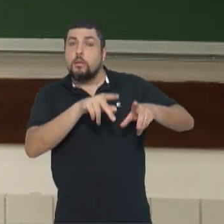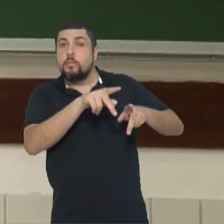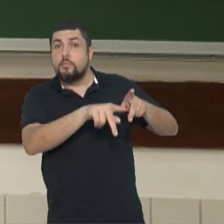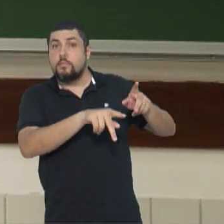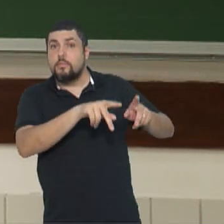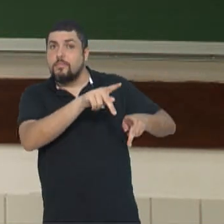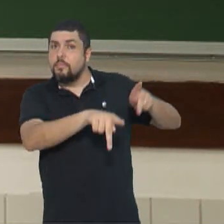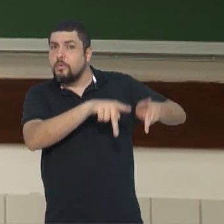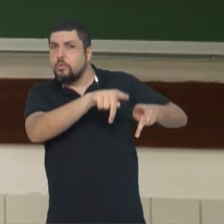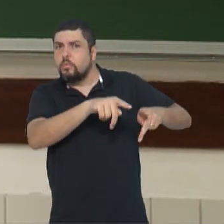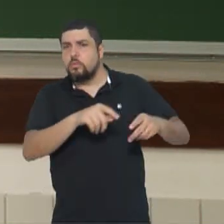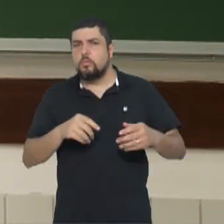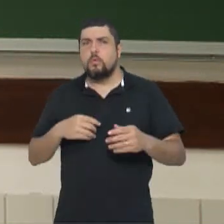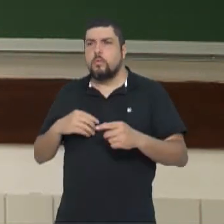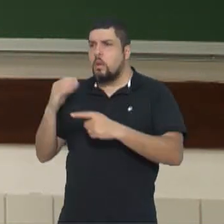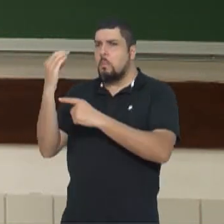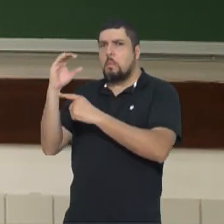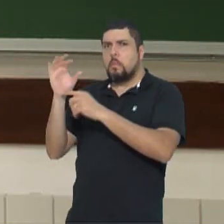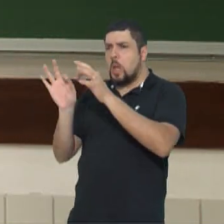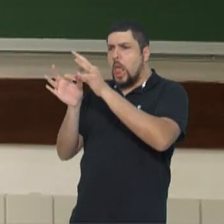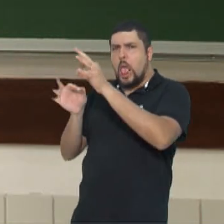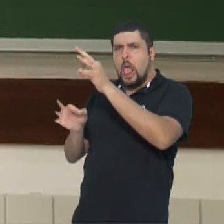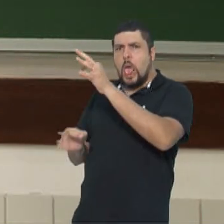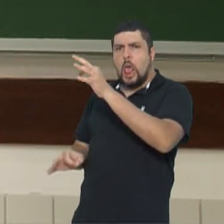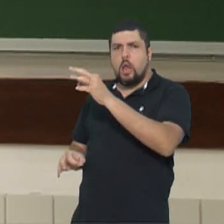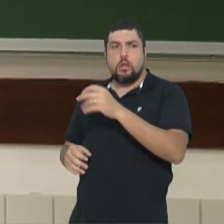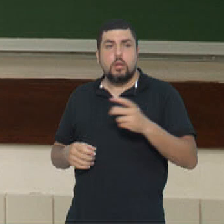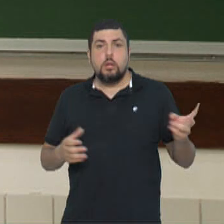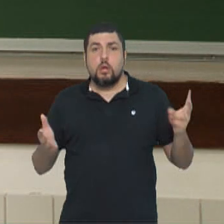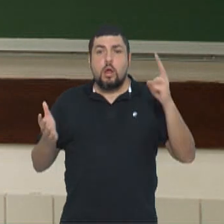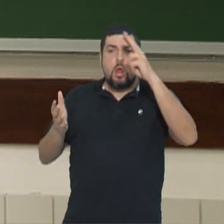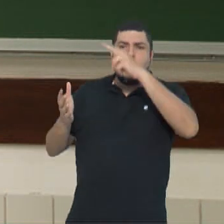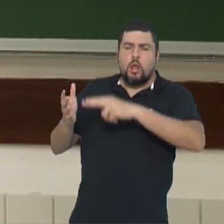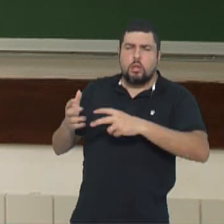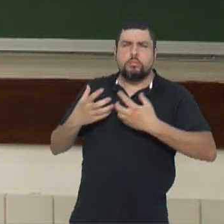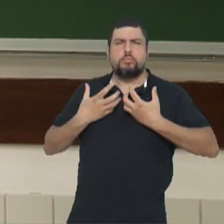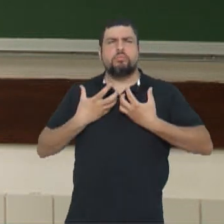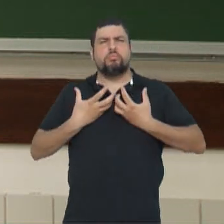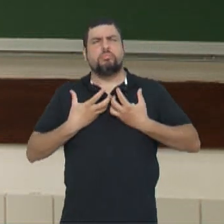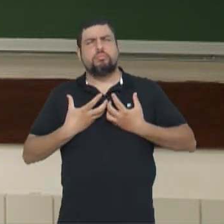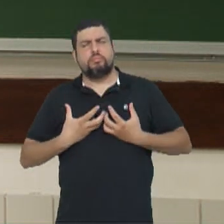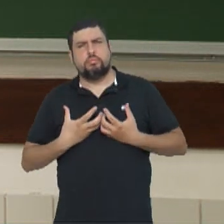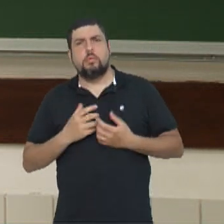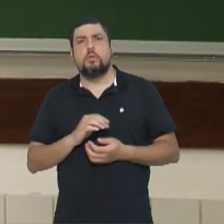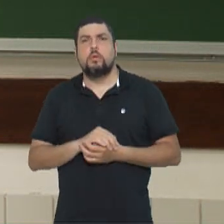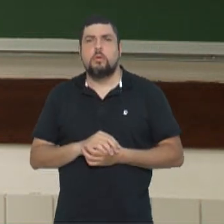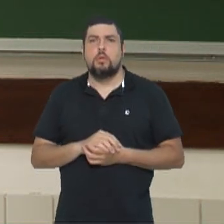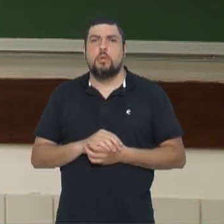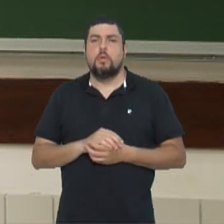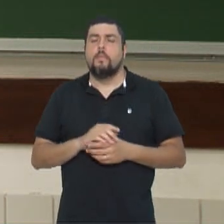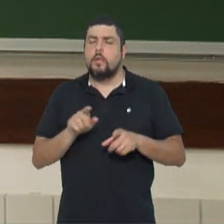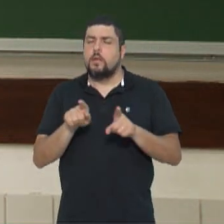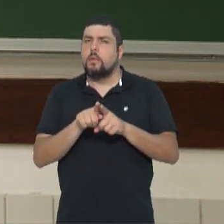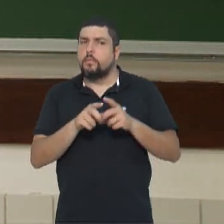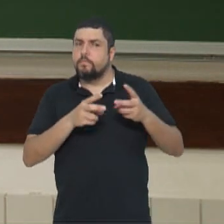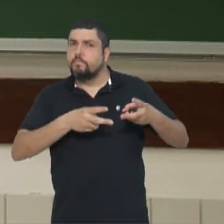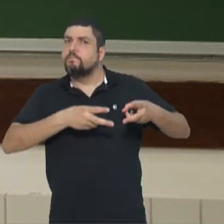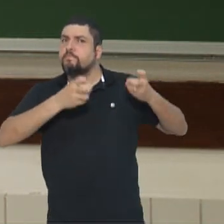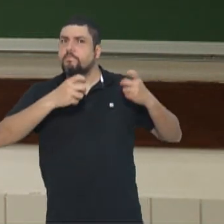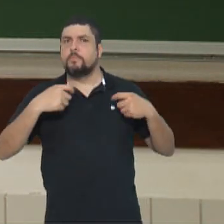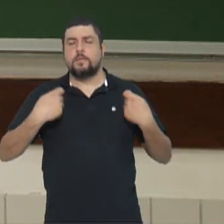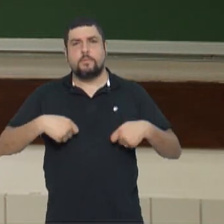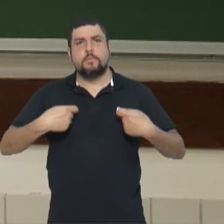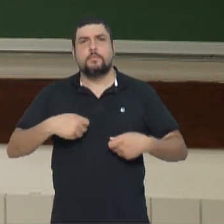páginas, de cinco parágrafos. É muito longa, vai cansar, pode ser longa, né? Então, nesse sentido também a gente tem que observar isso.